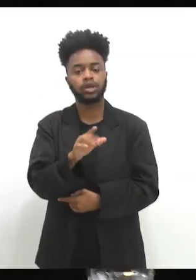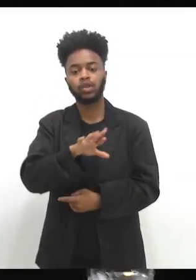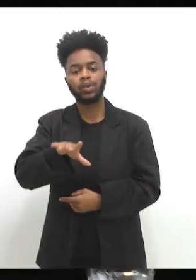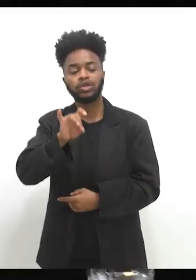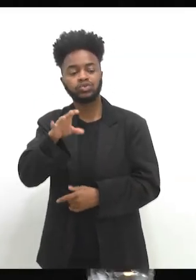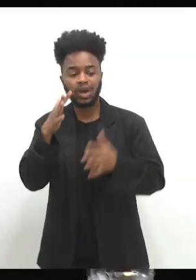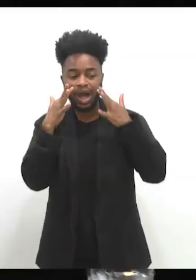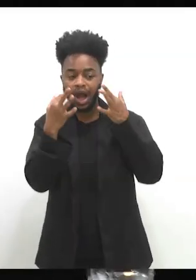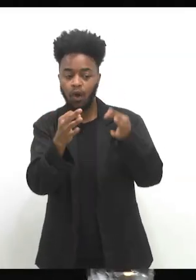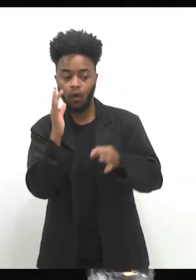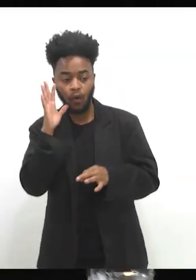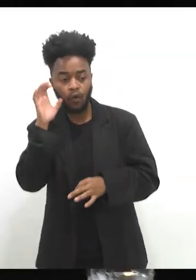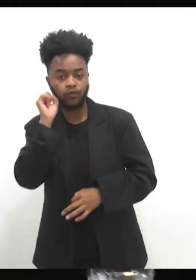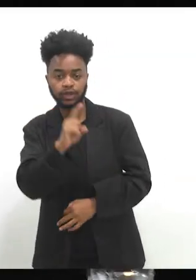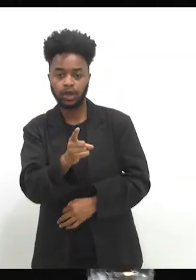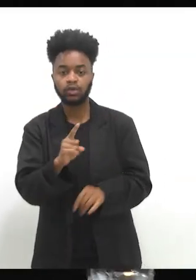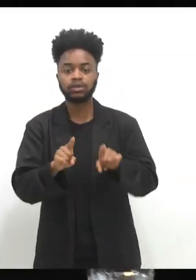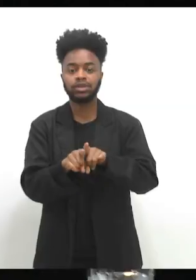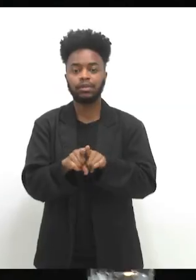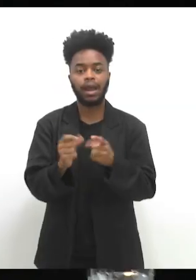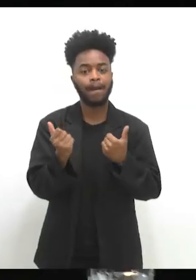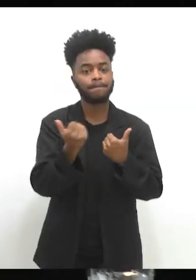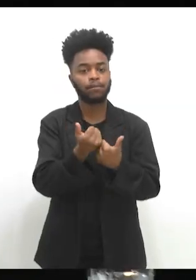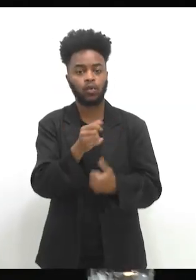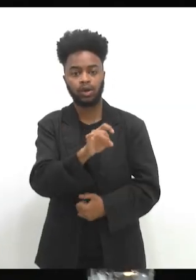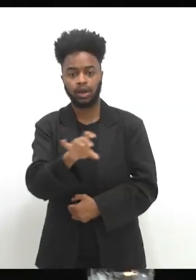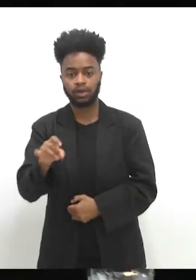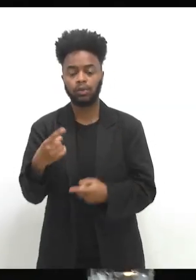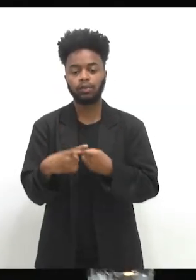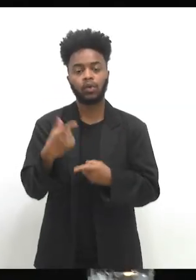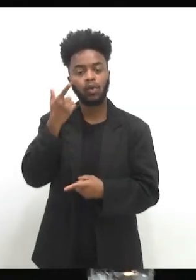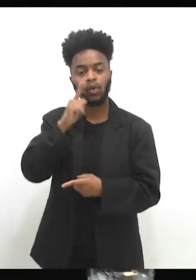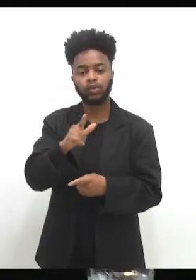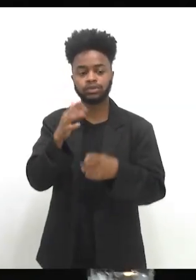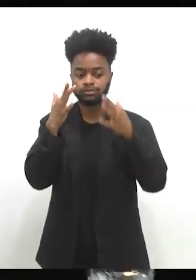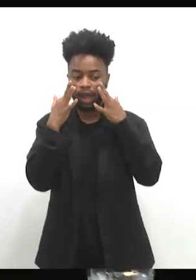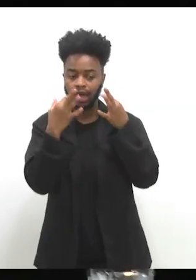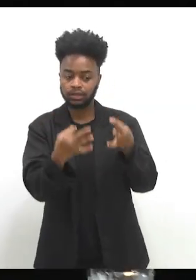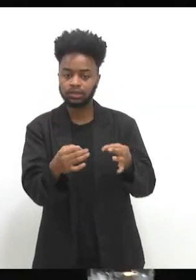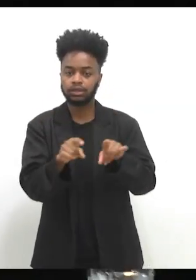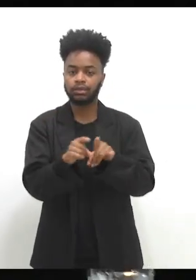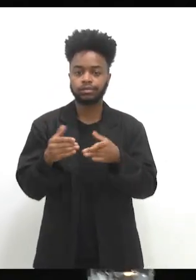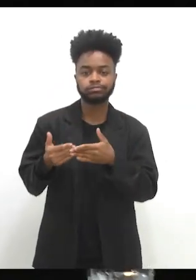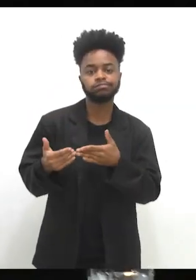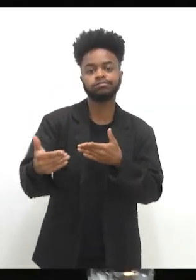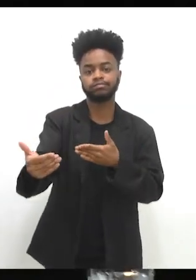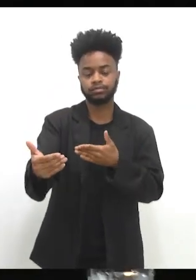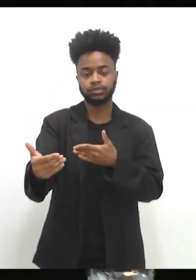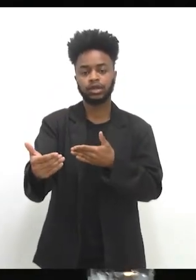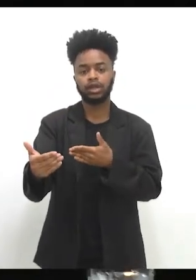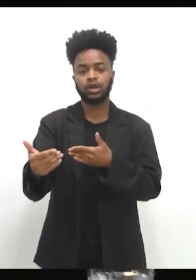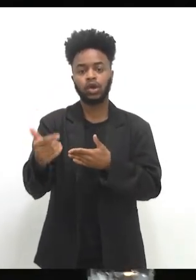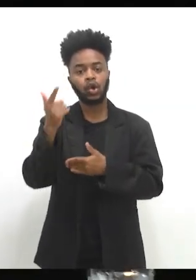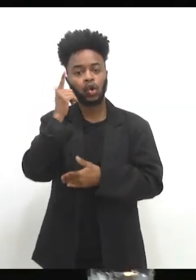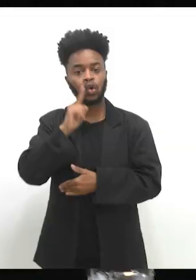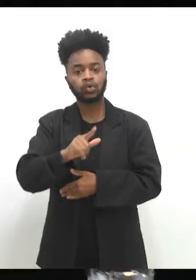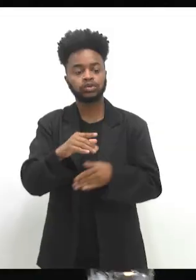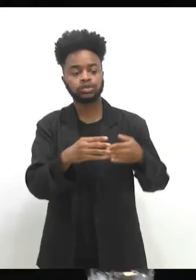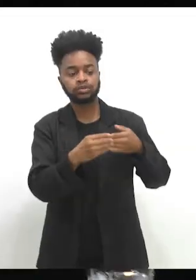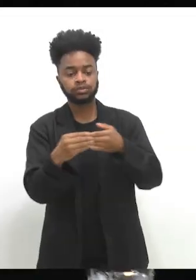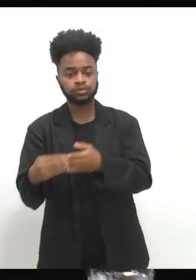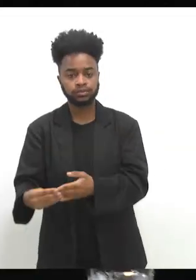só ouvi-los, mas também um amparo, um apoio para que eles sejam ouvidos e, a partir dali, possa